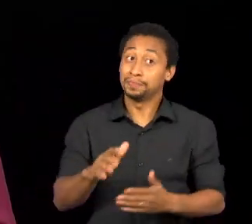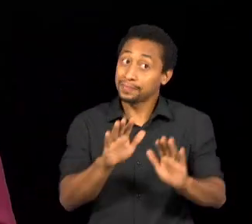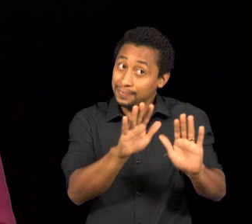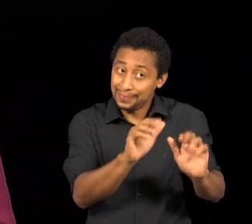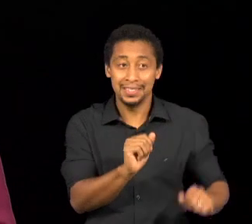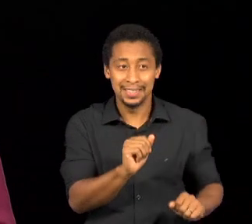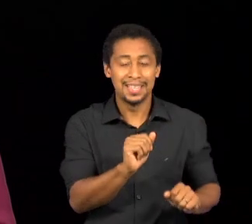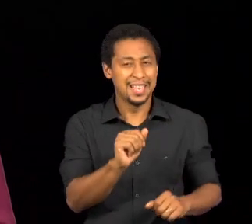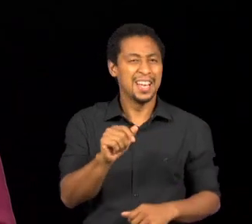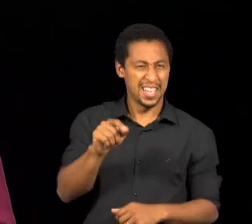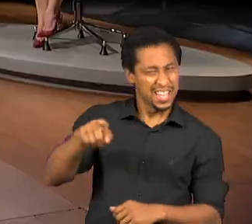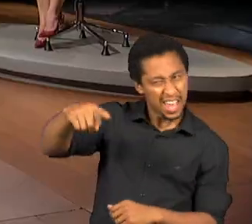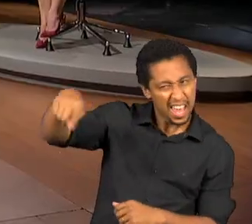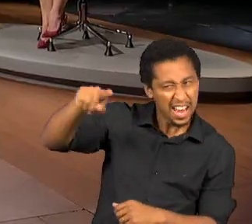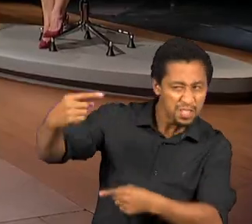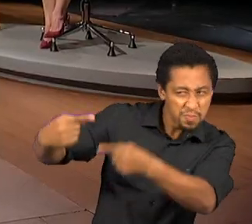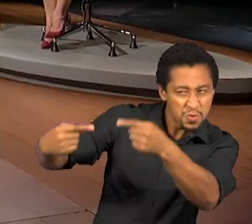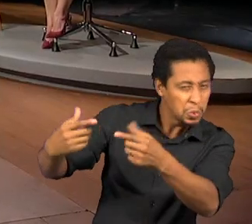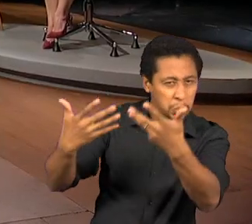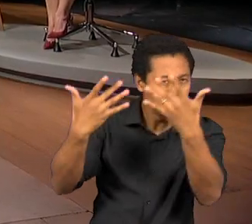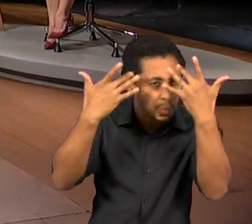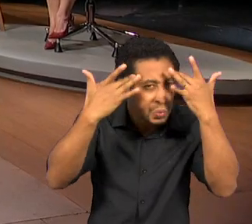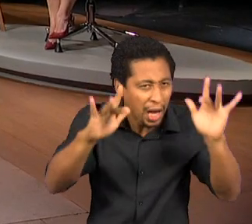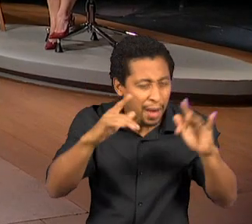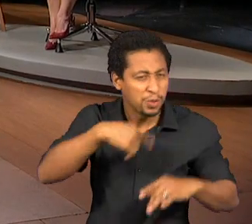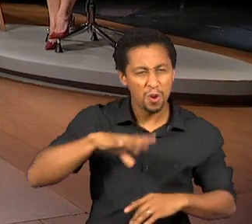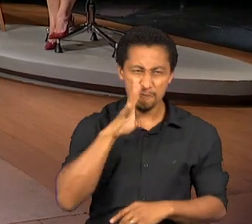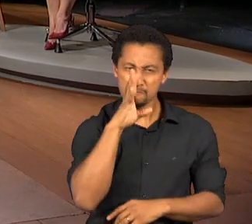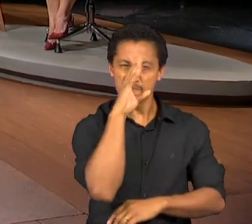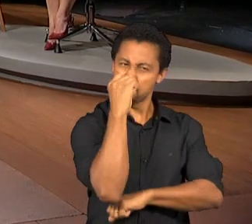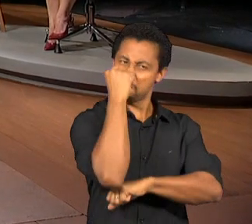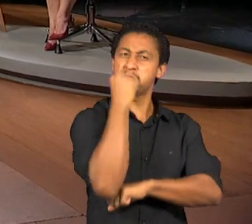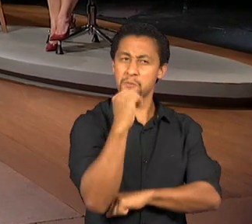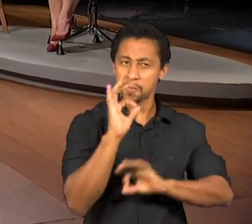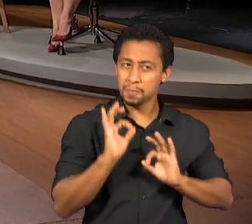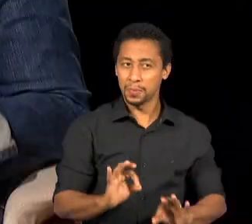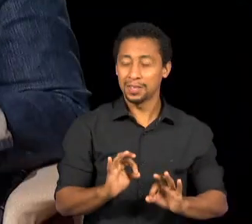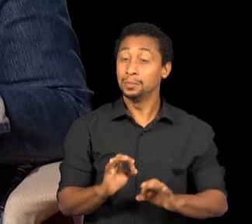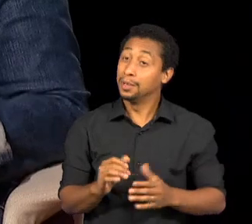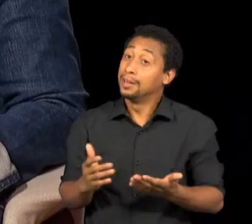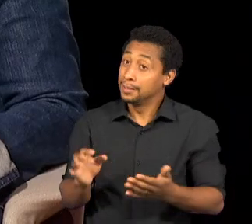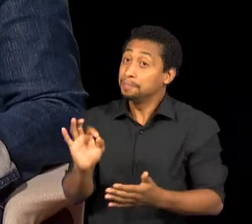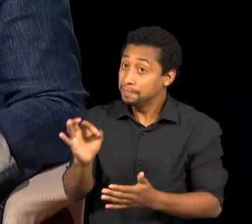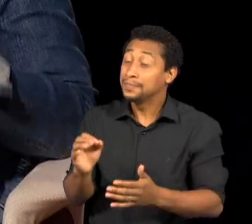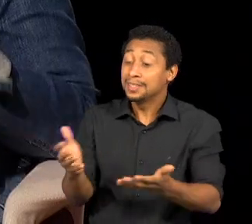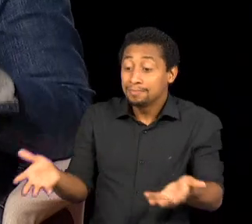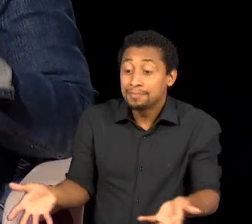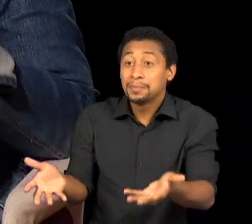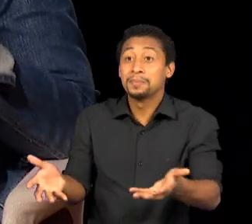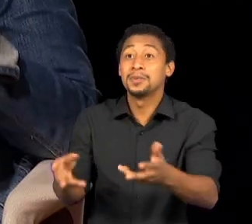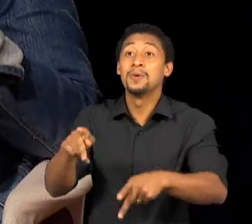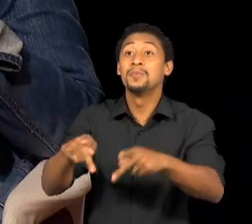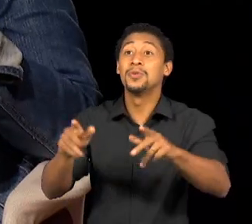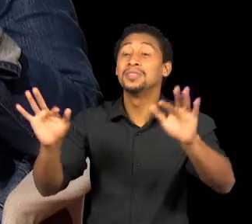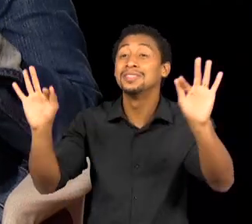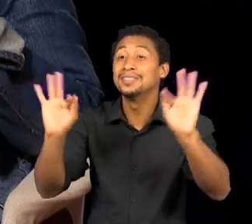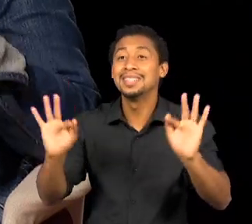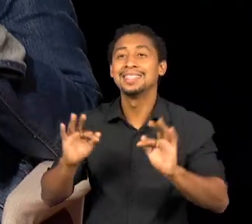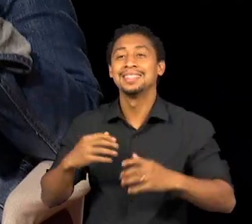nós somos resistentes, né? Como nós somos, como nós podemos fazer o povo feliz. Nós